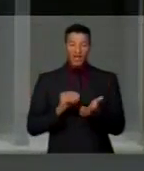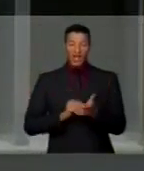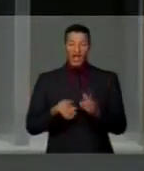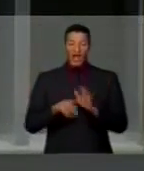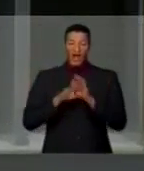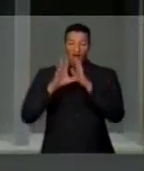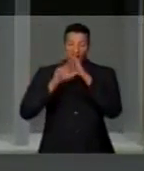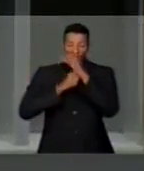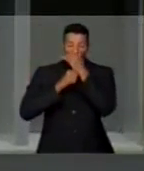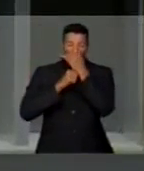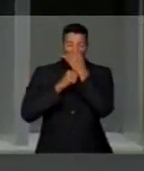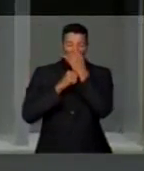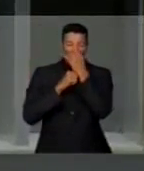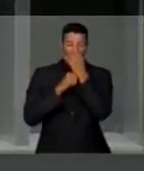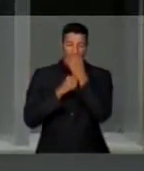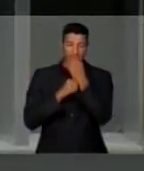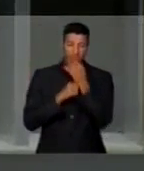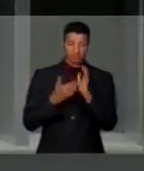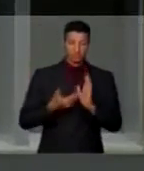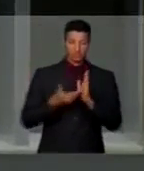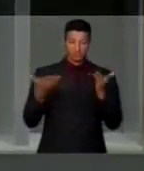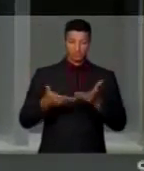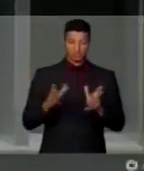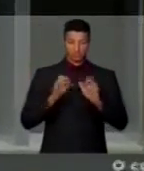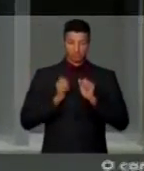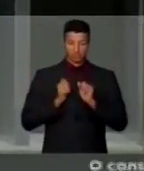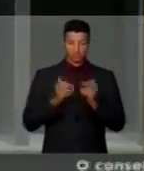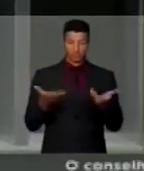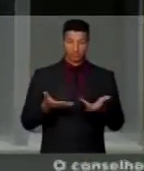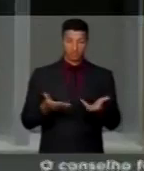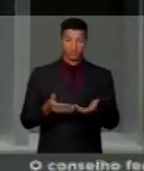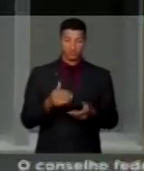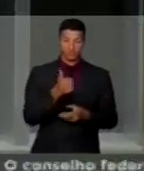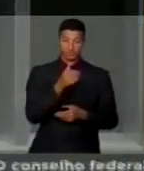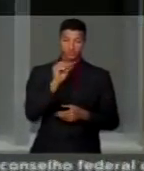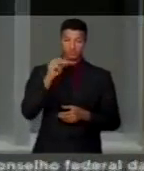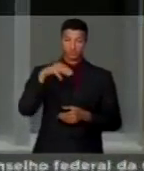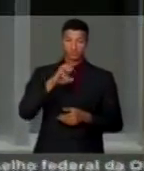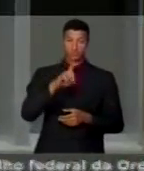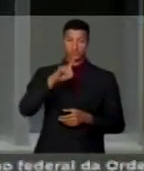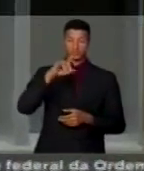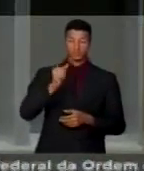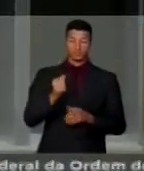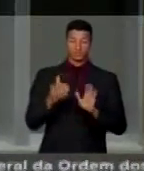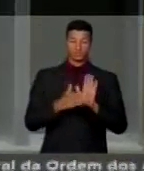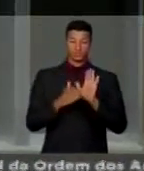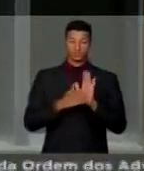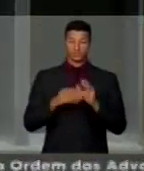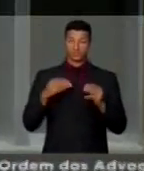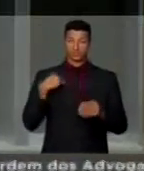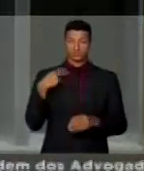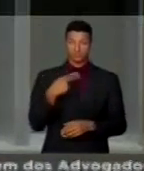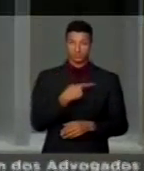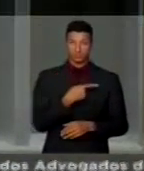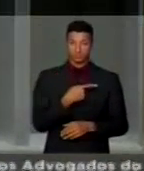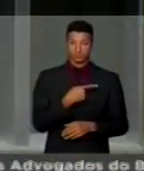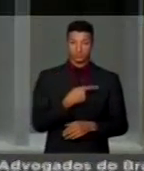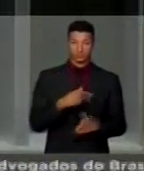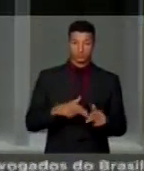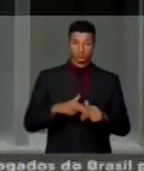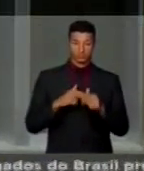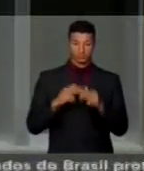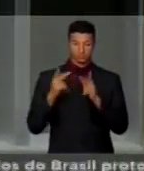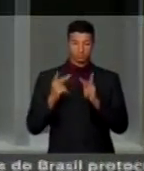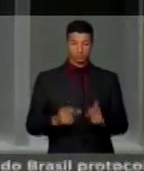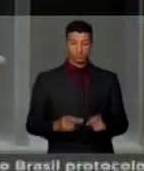sua roubalheira. Essa casa hoje recebe um pacote de 10 medidas propostas pelo Ministério Público através de